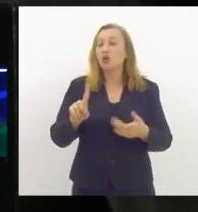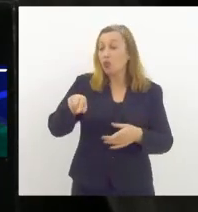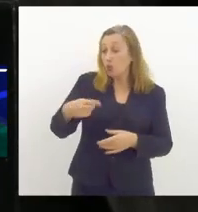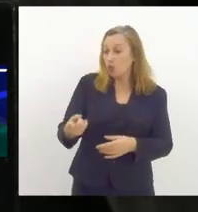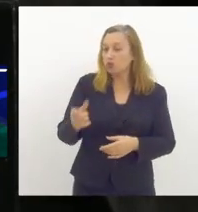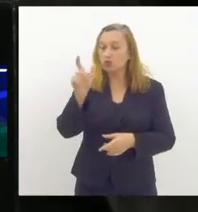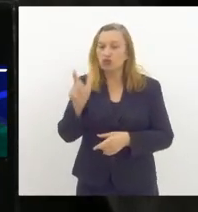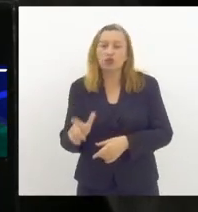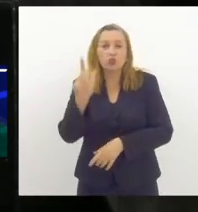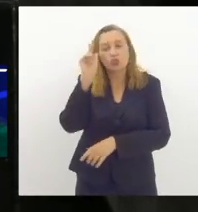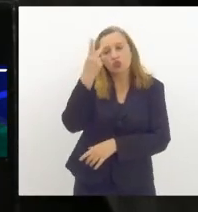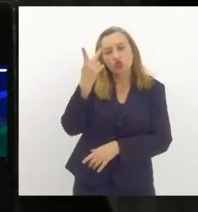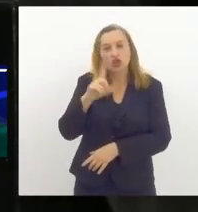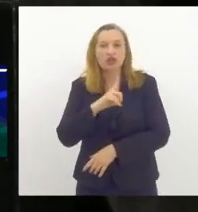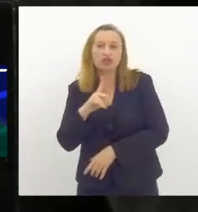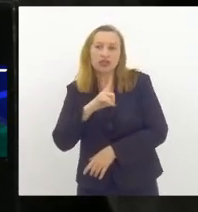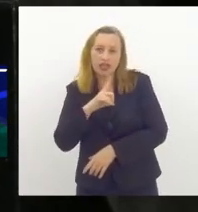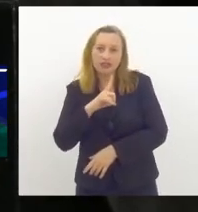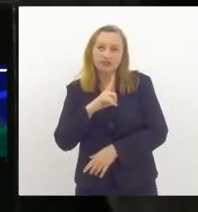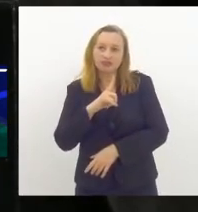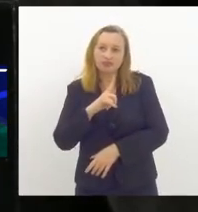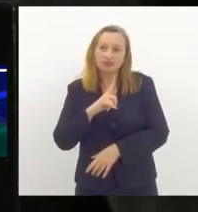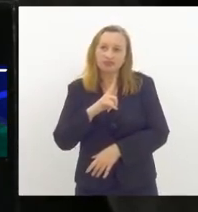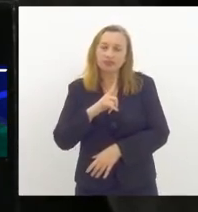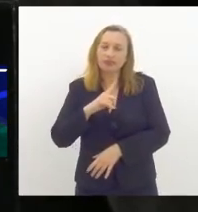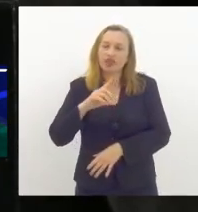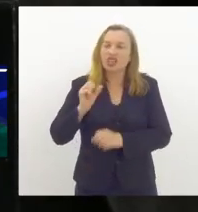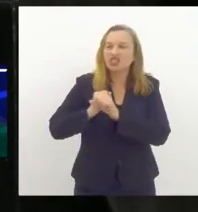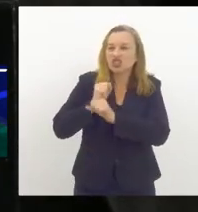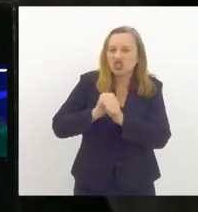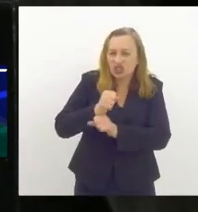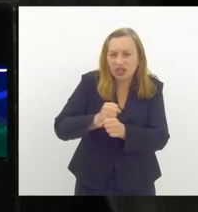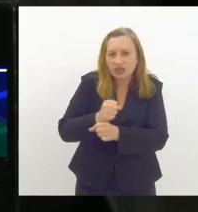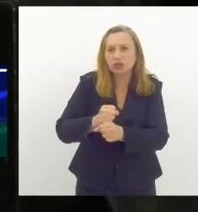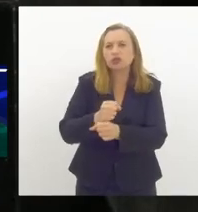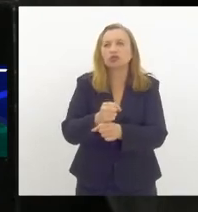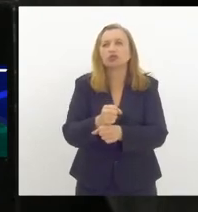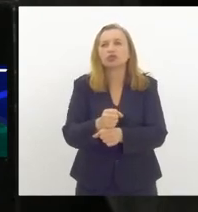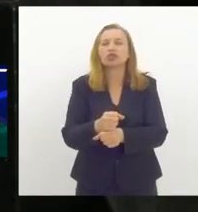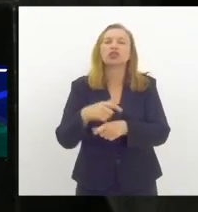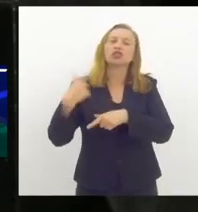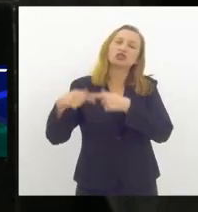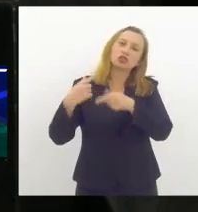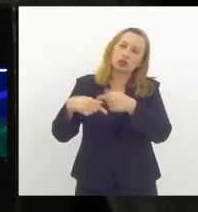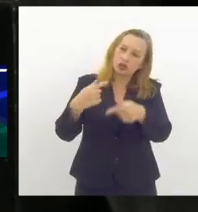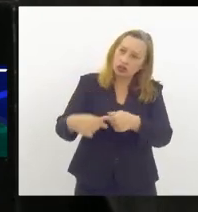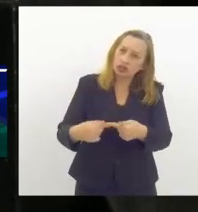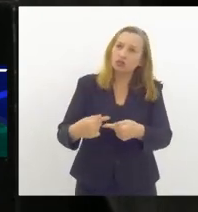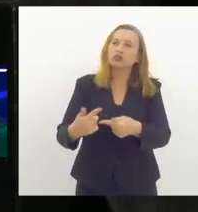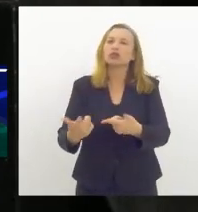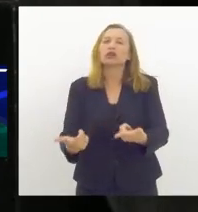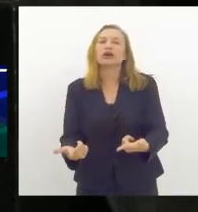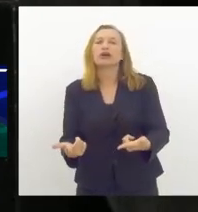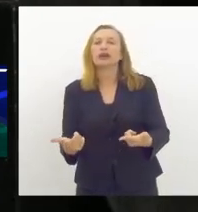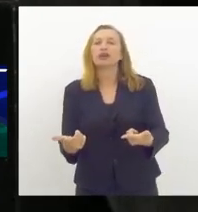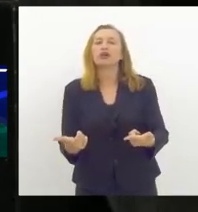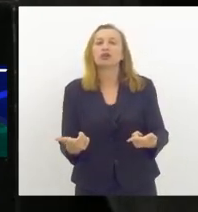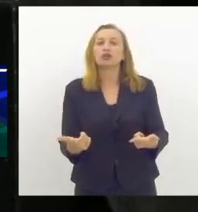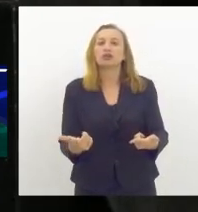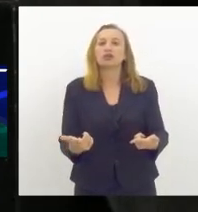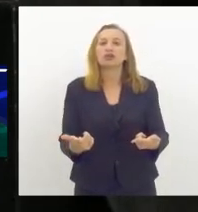eles têm uma história daqui remonta à década de décadas e décadas gerações e gerações que